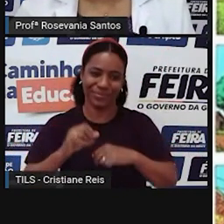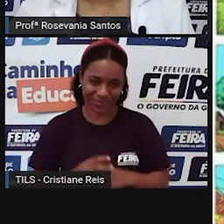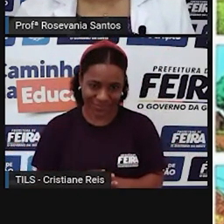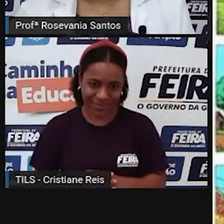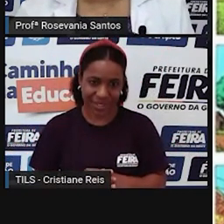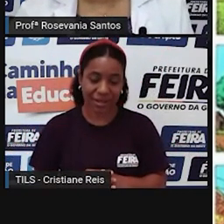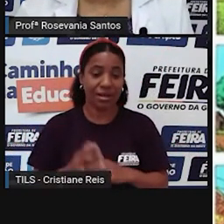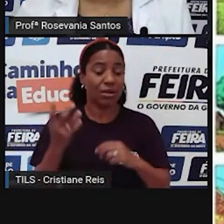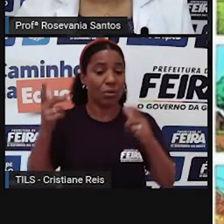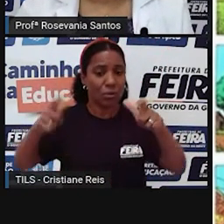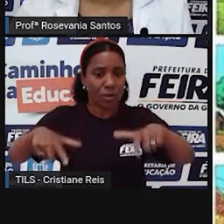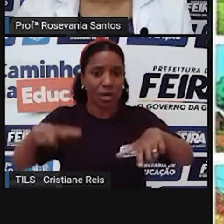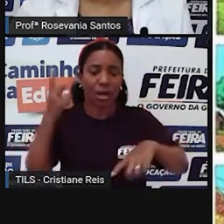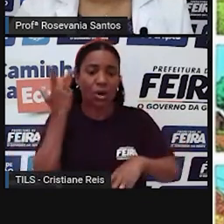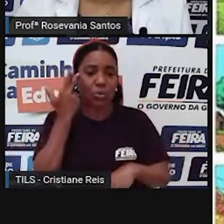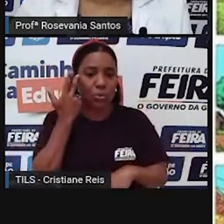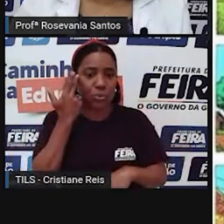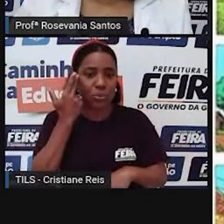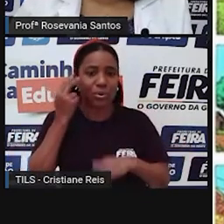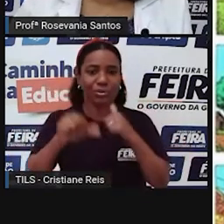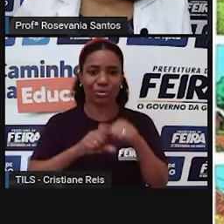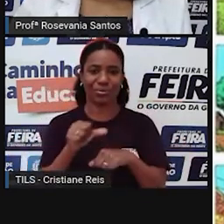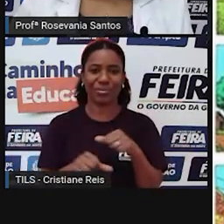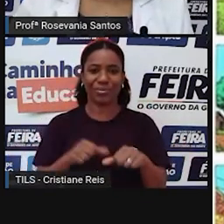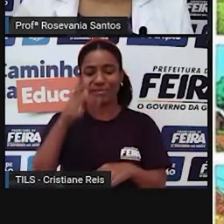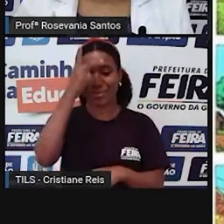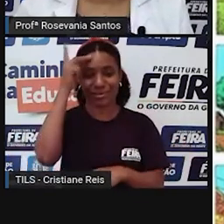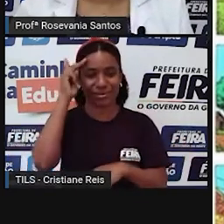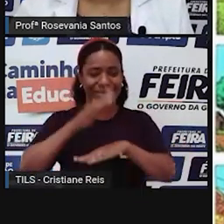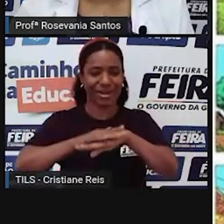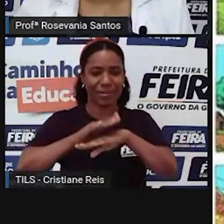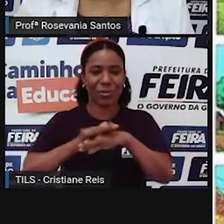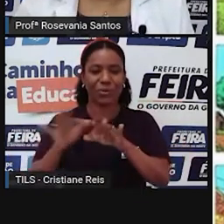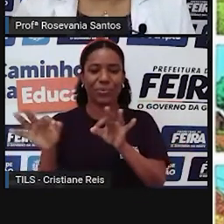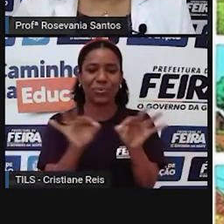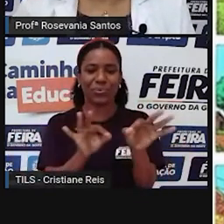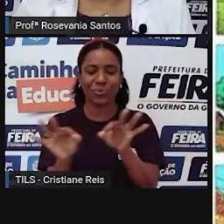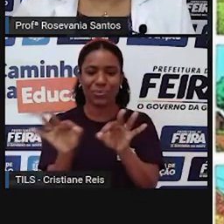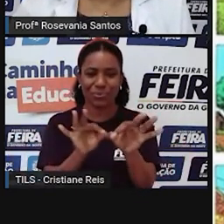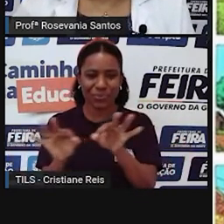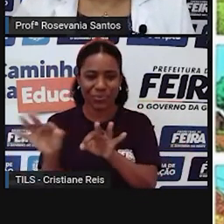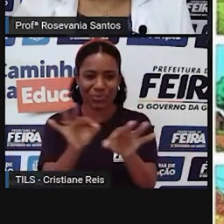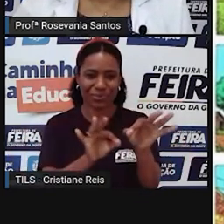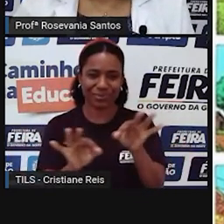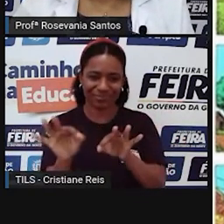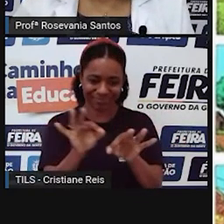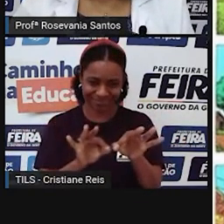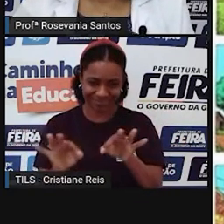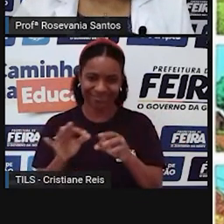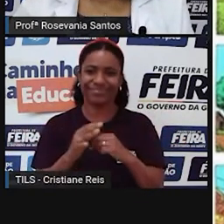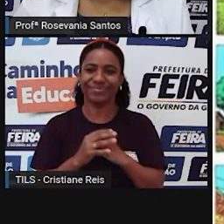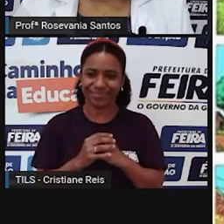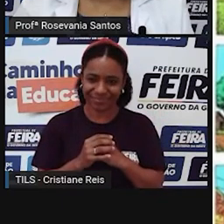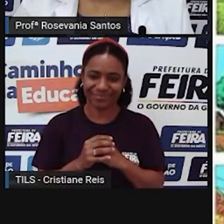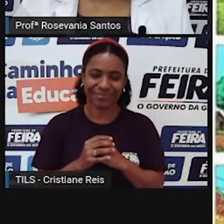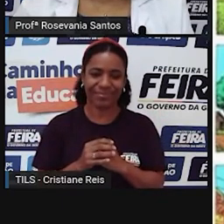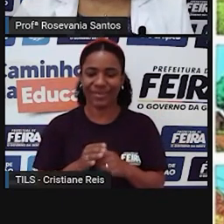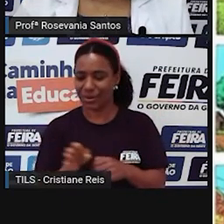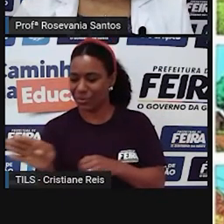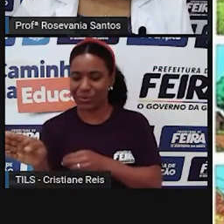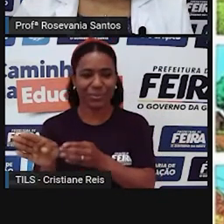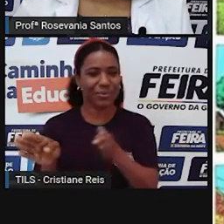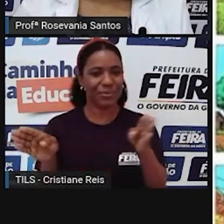espaço cada vez mais, né, humanizado, cada vez mais artificial. E desse espaço aqui ele vai assumindo